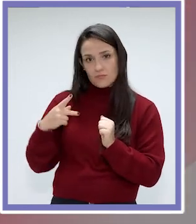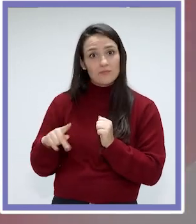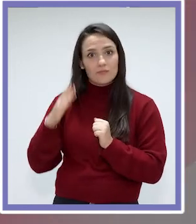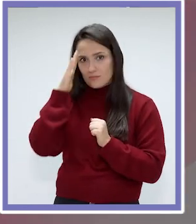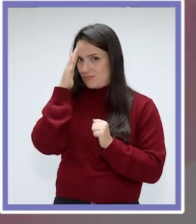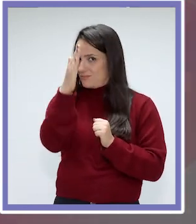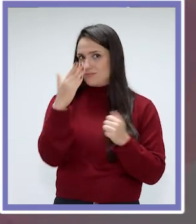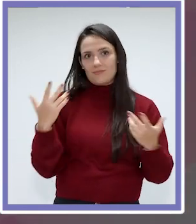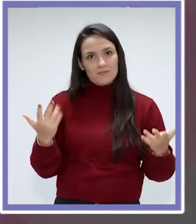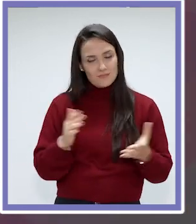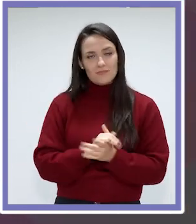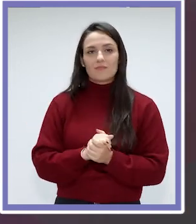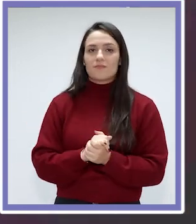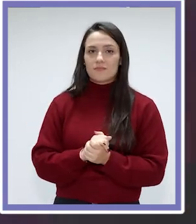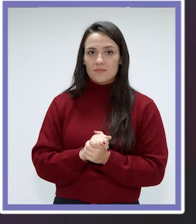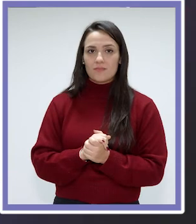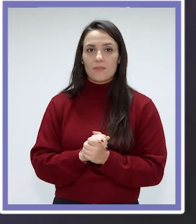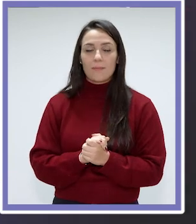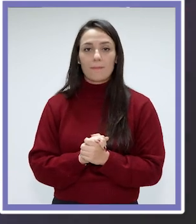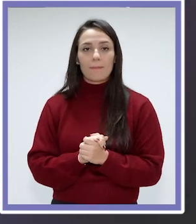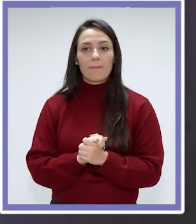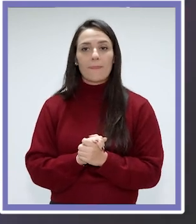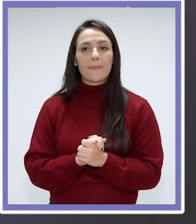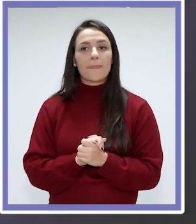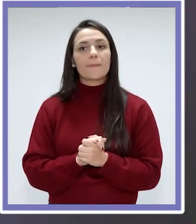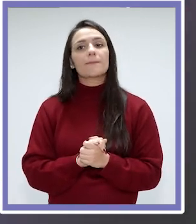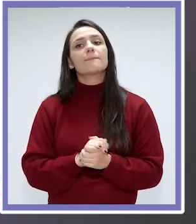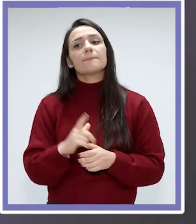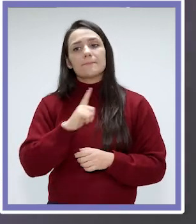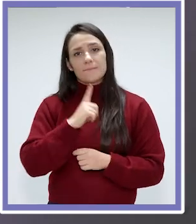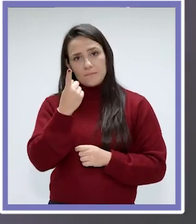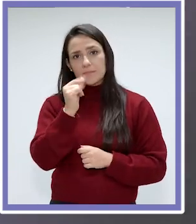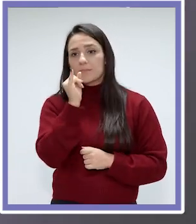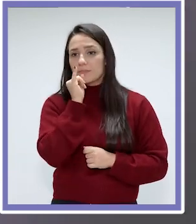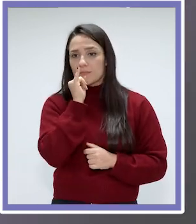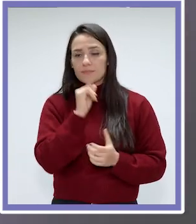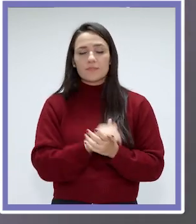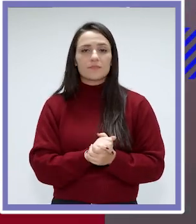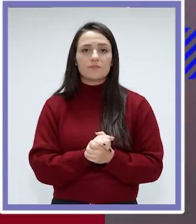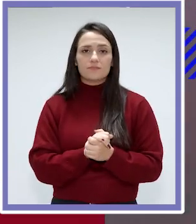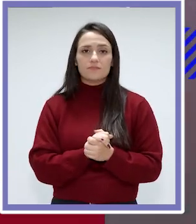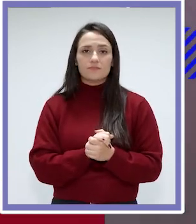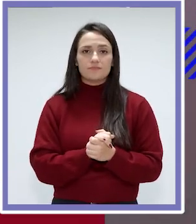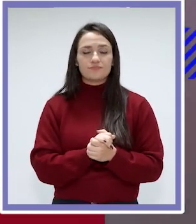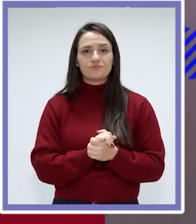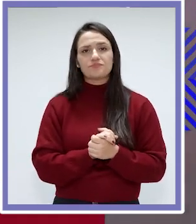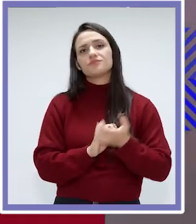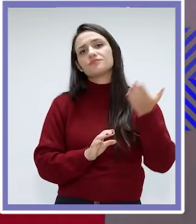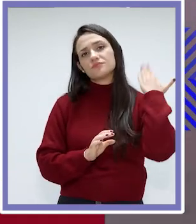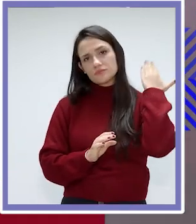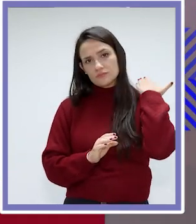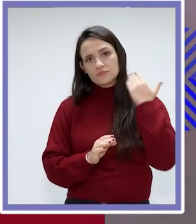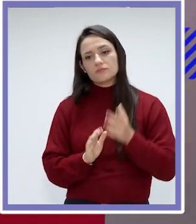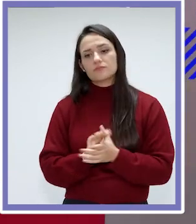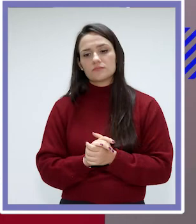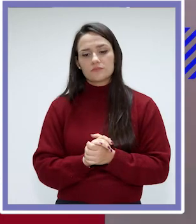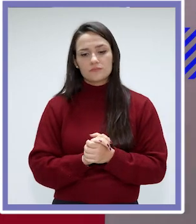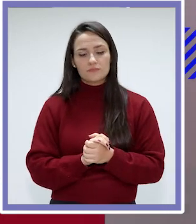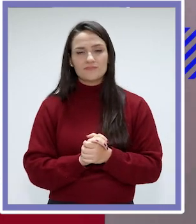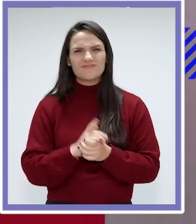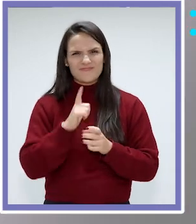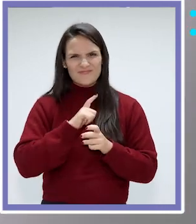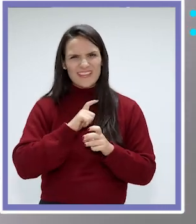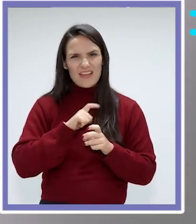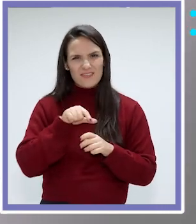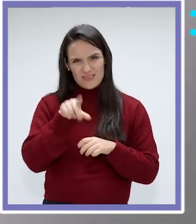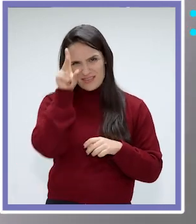a receptividade é muito boa. Só mencionando um exemplo, quando nós saímos na expedição, a primeira cidade